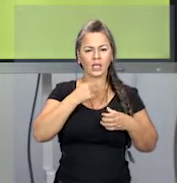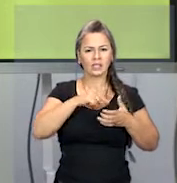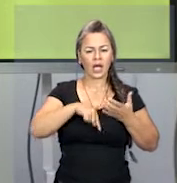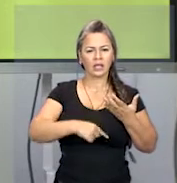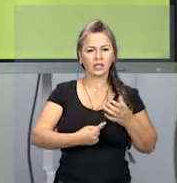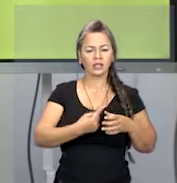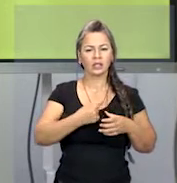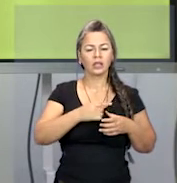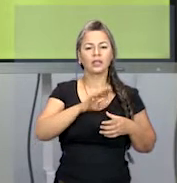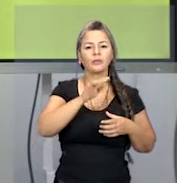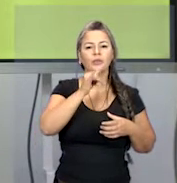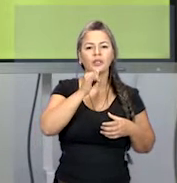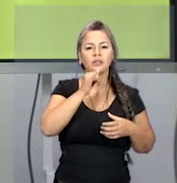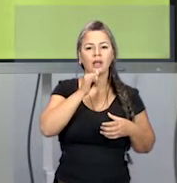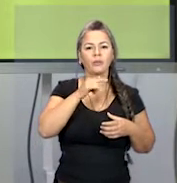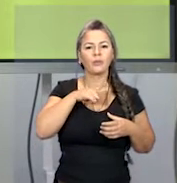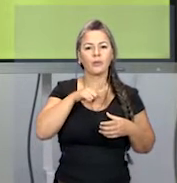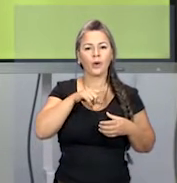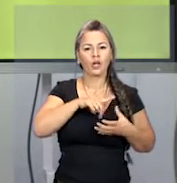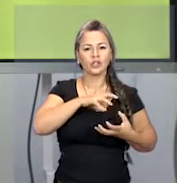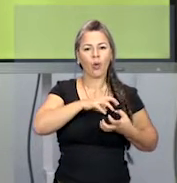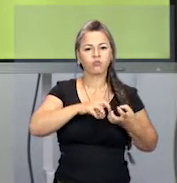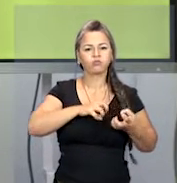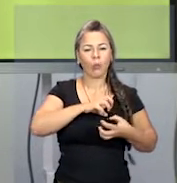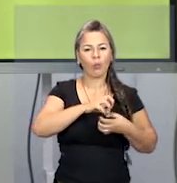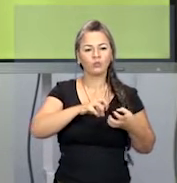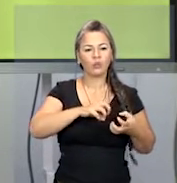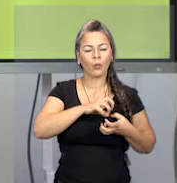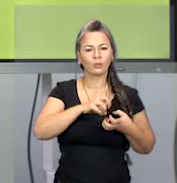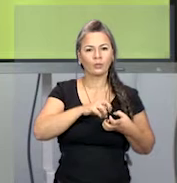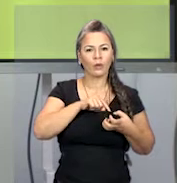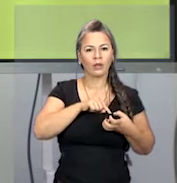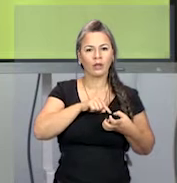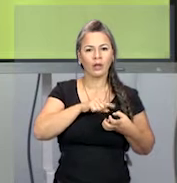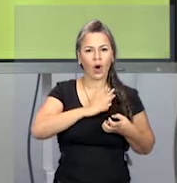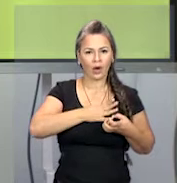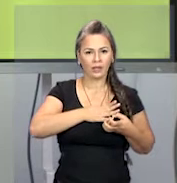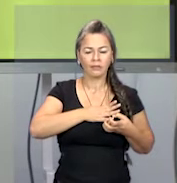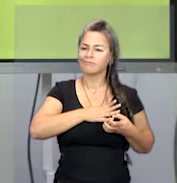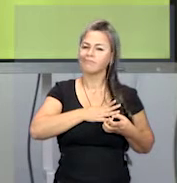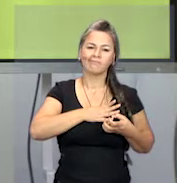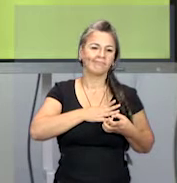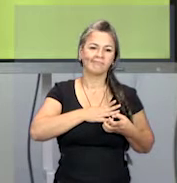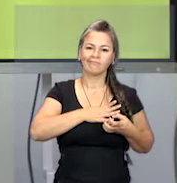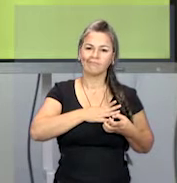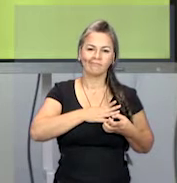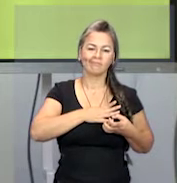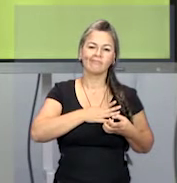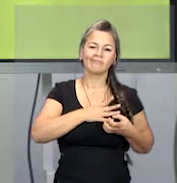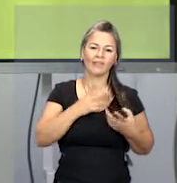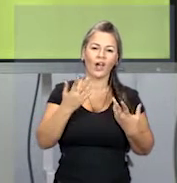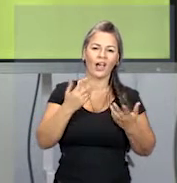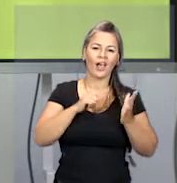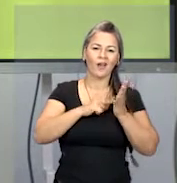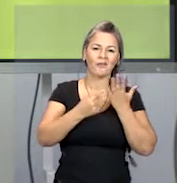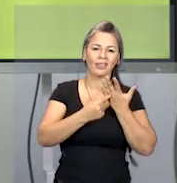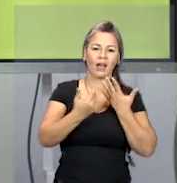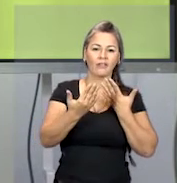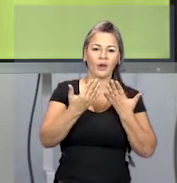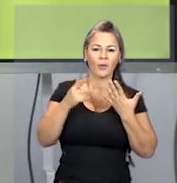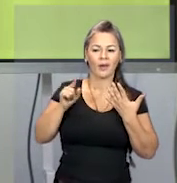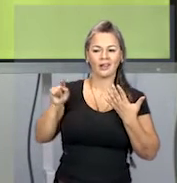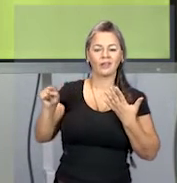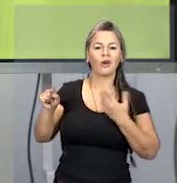de órgão, ele acaba zelando para o bem-estar. Assim também a sociedade, onde cada indivíduo, por meio do